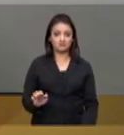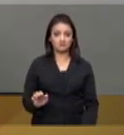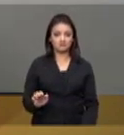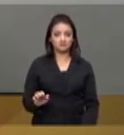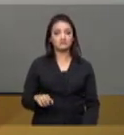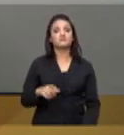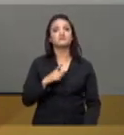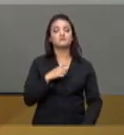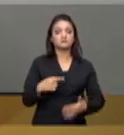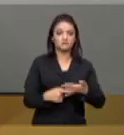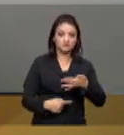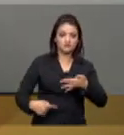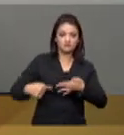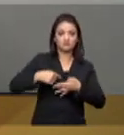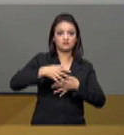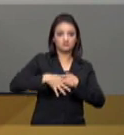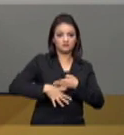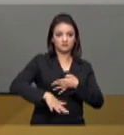repercussão geral.